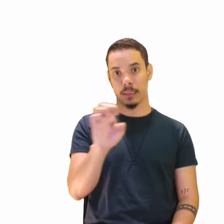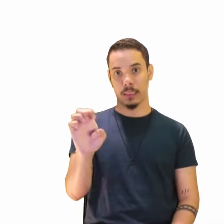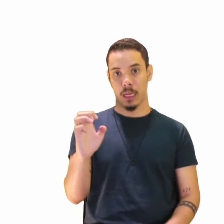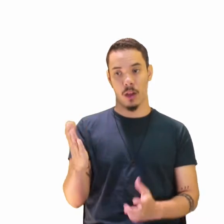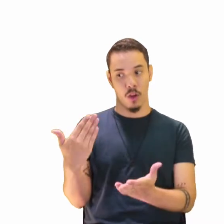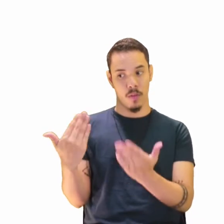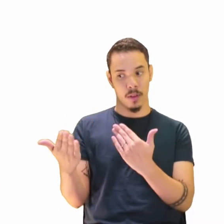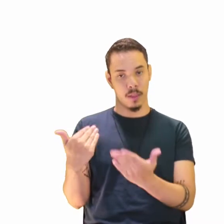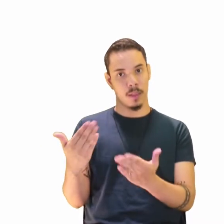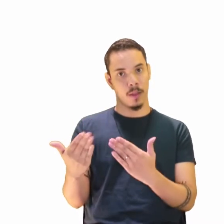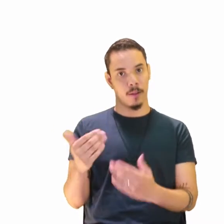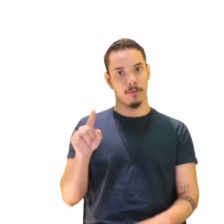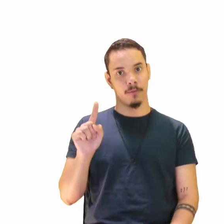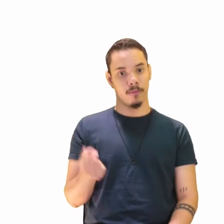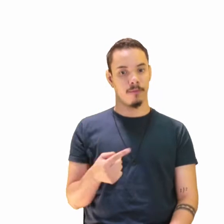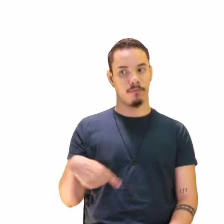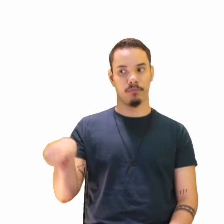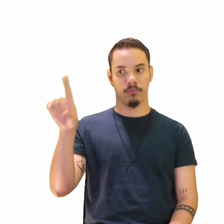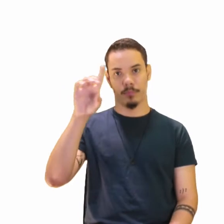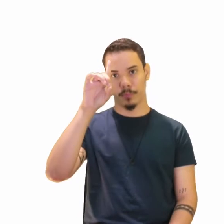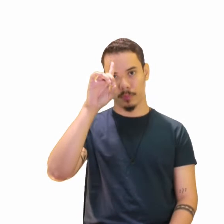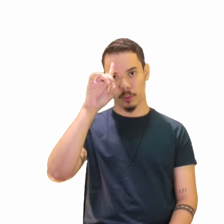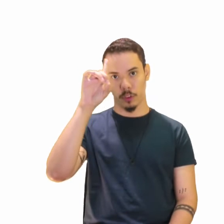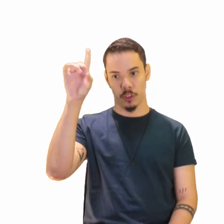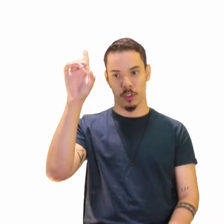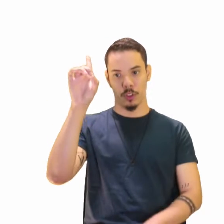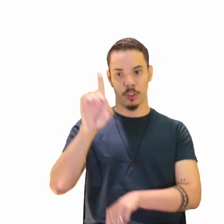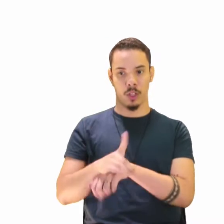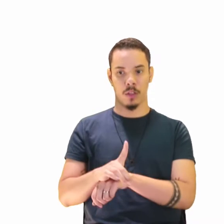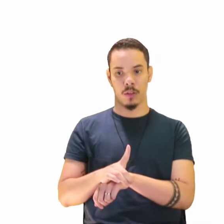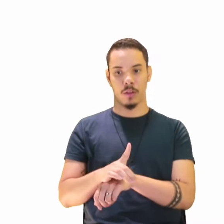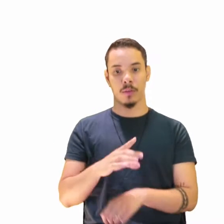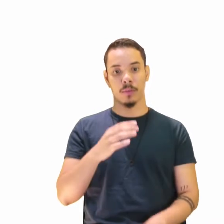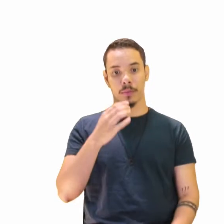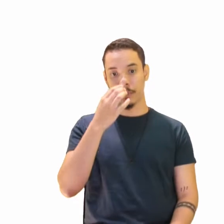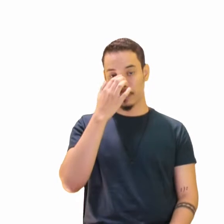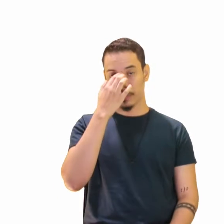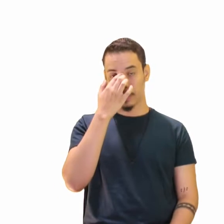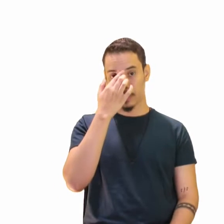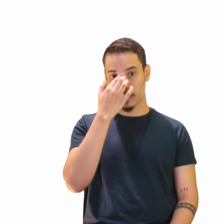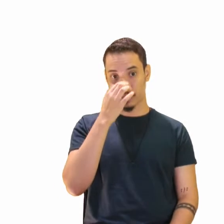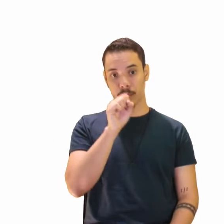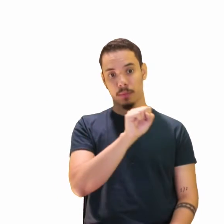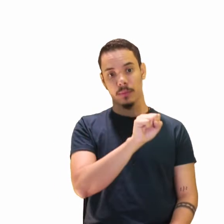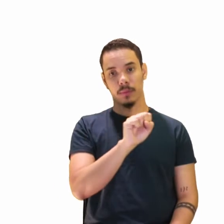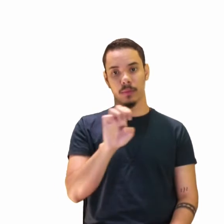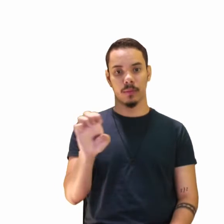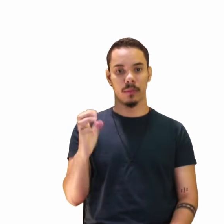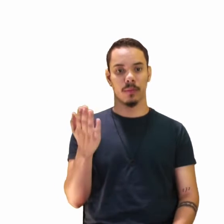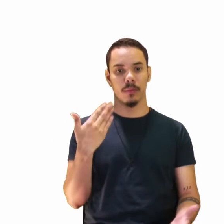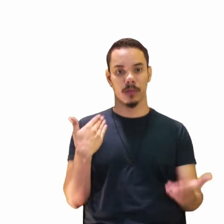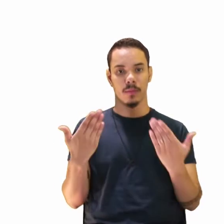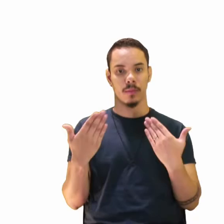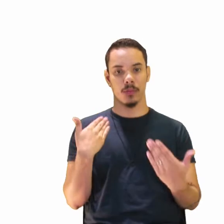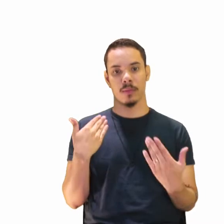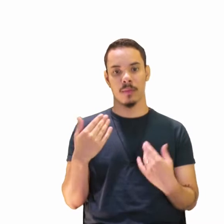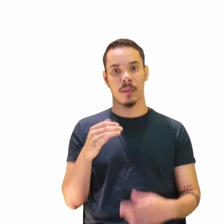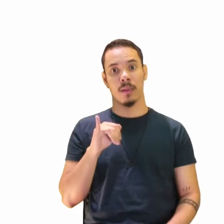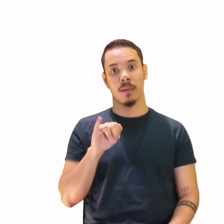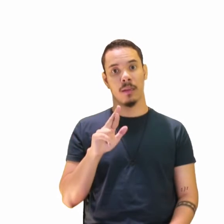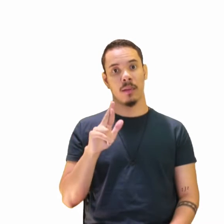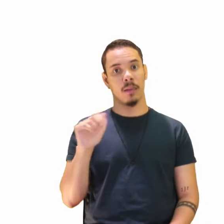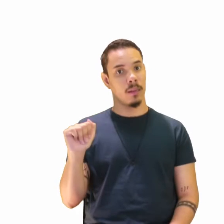diretoria. Ó, se conversar, ó, vai ou